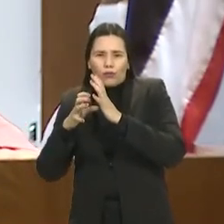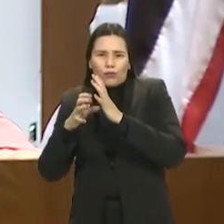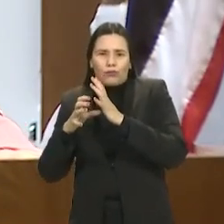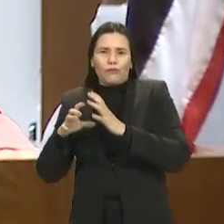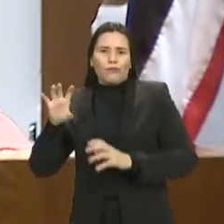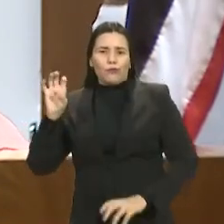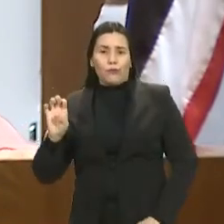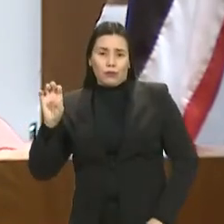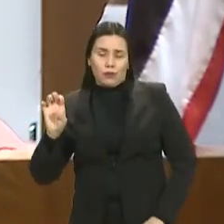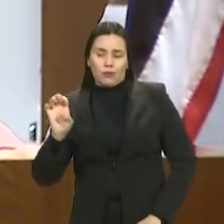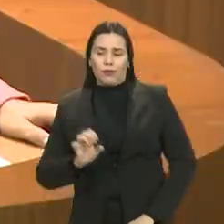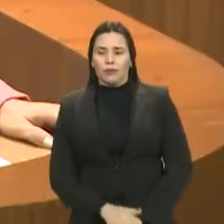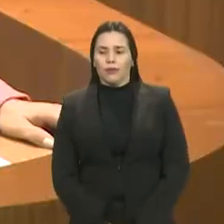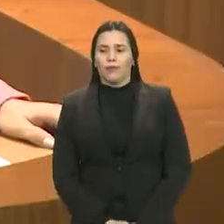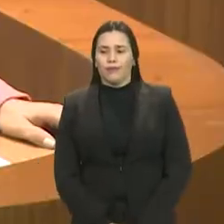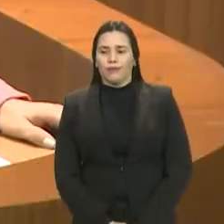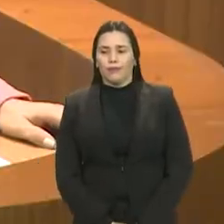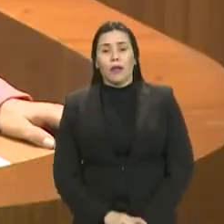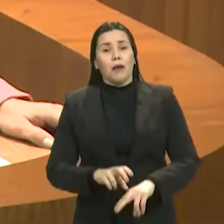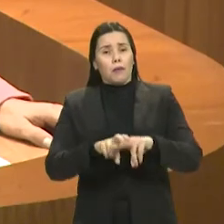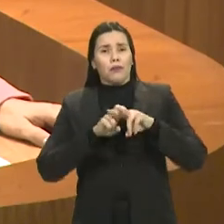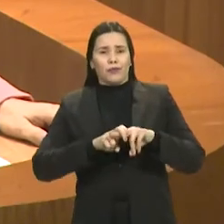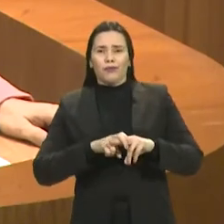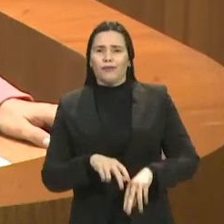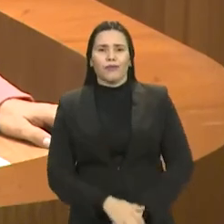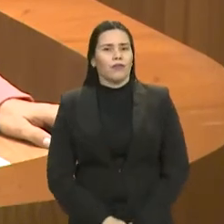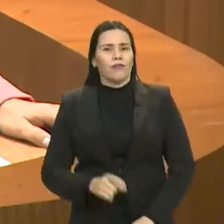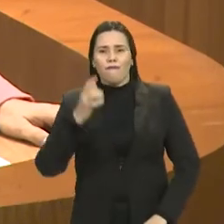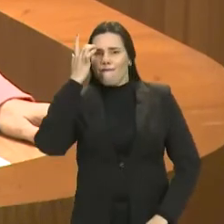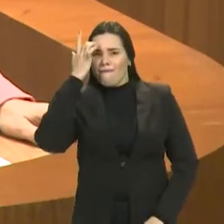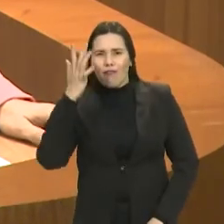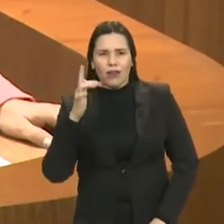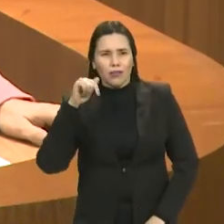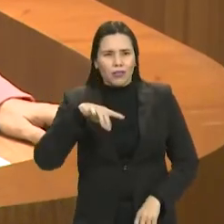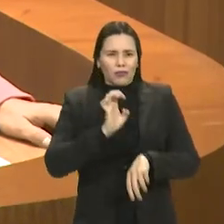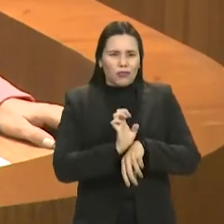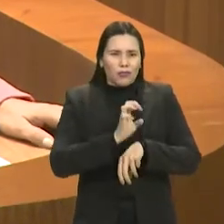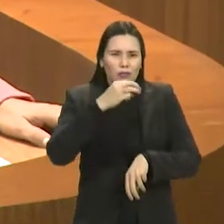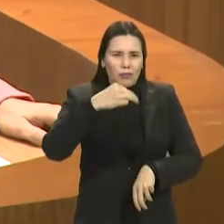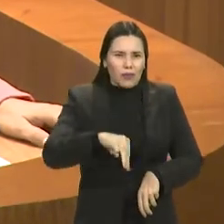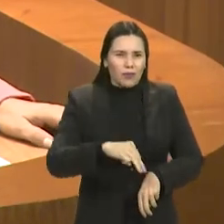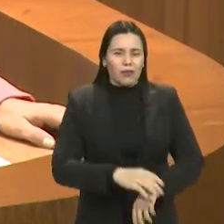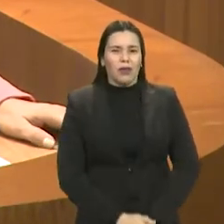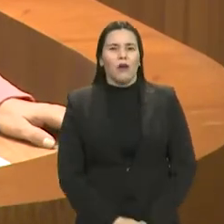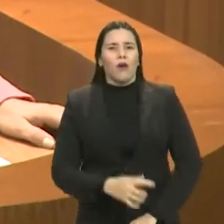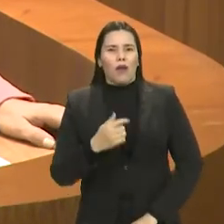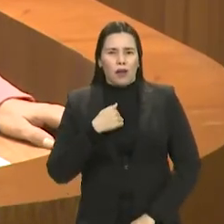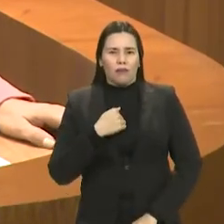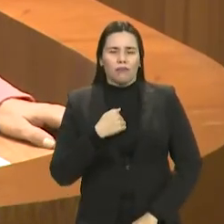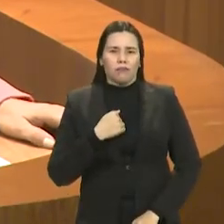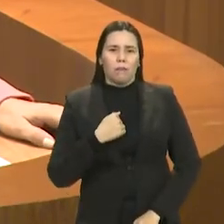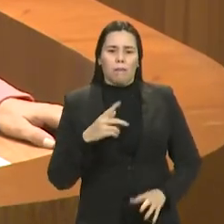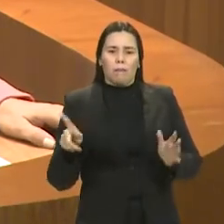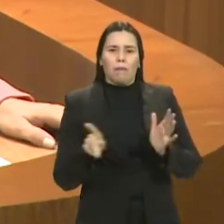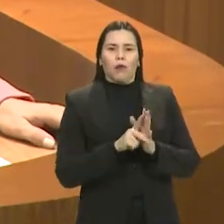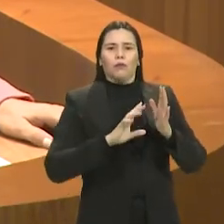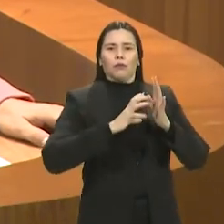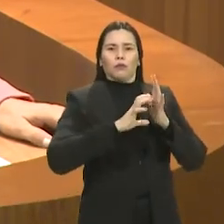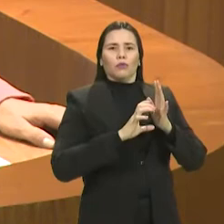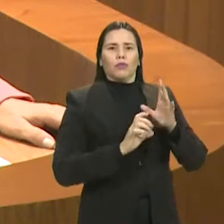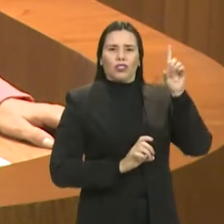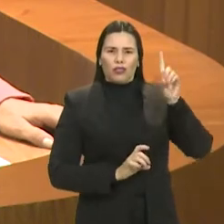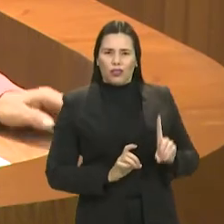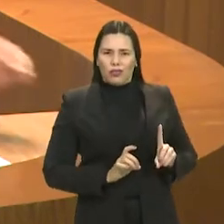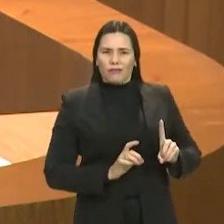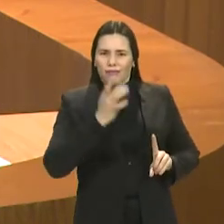aqui no Maranhão e eu acredito que é no nordeste Então como presidente do PT de me coloquei